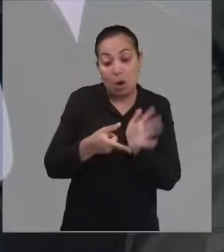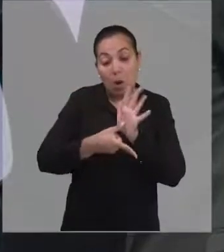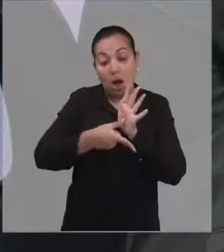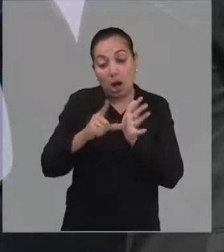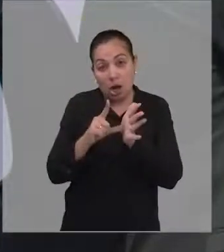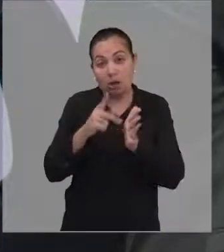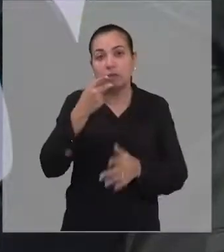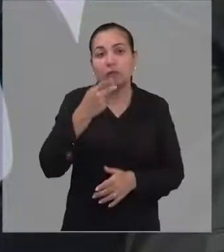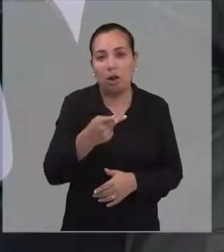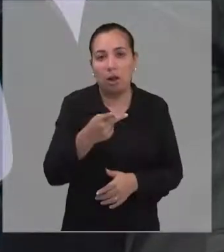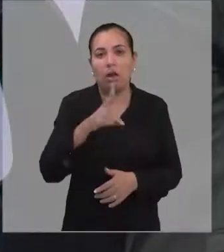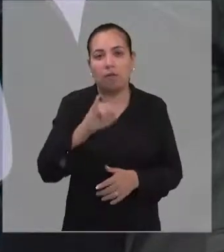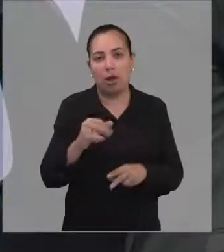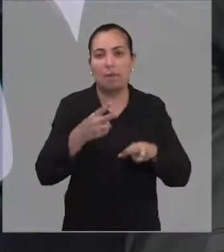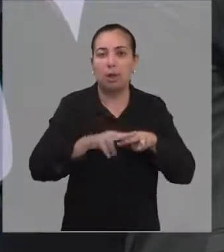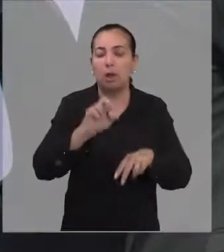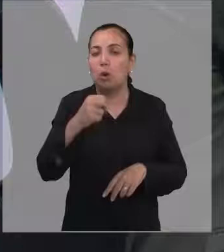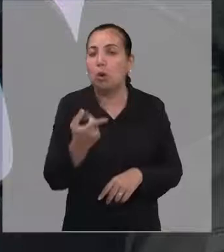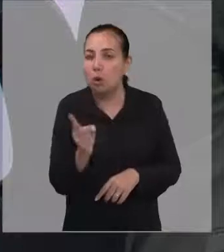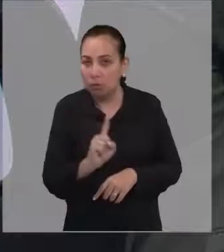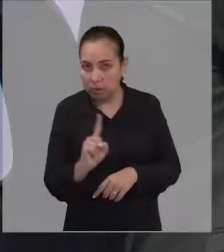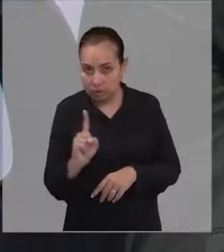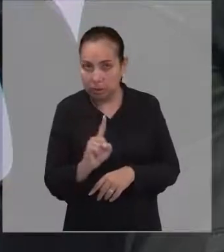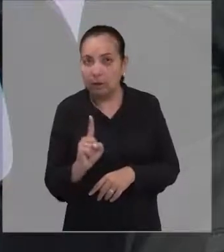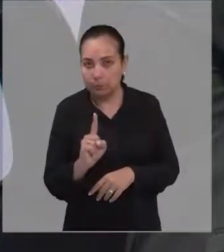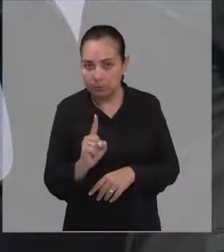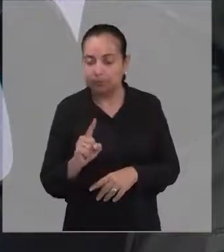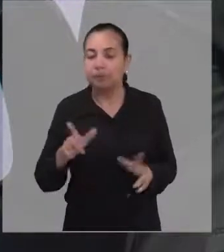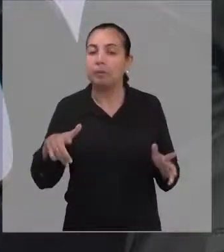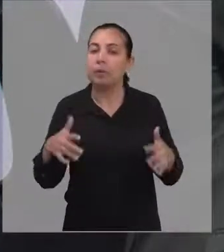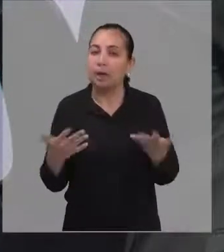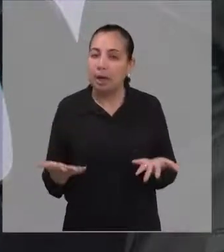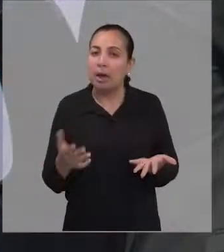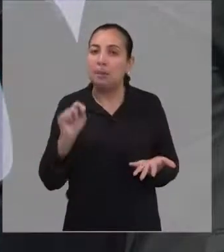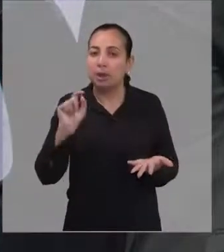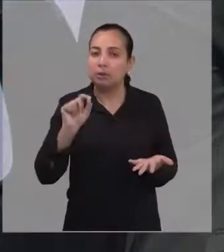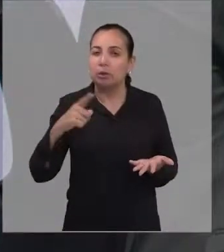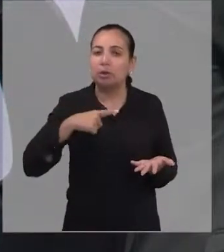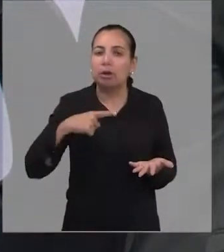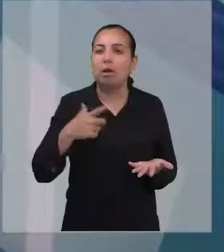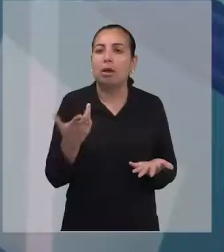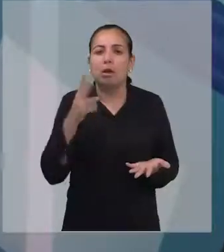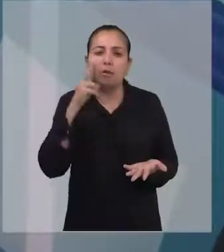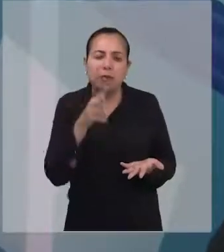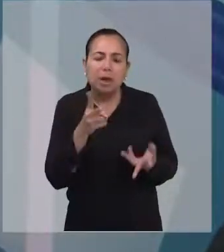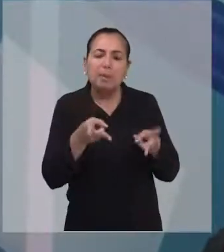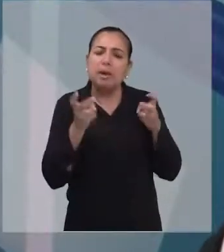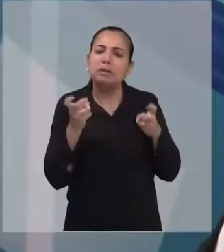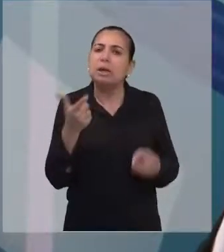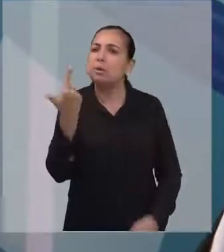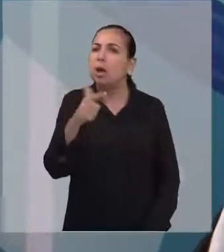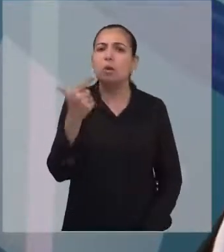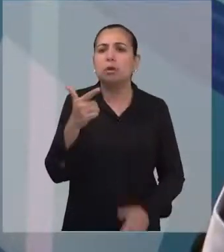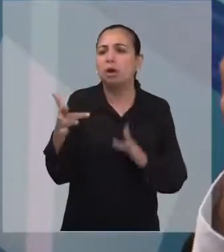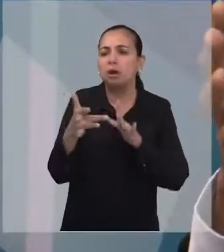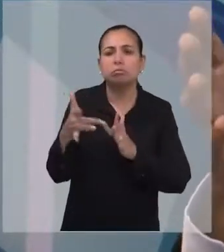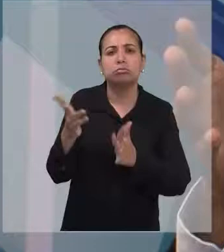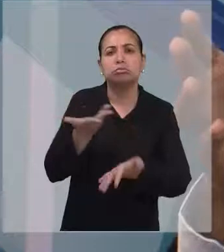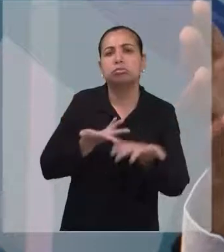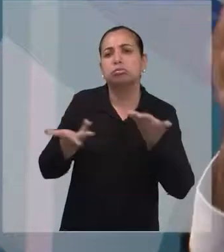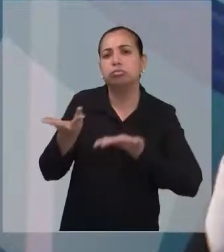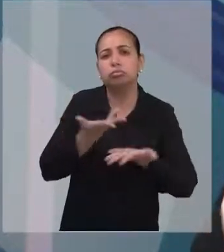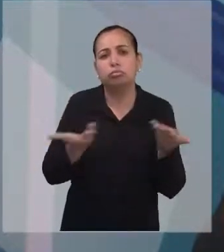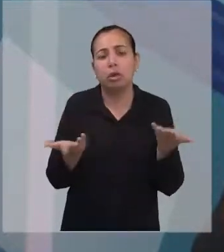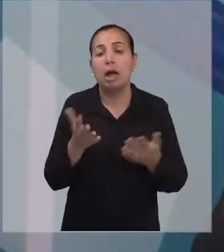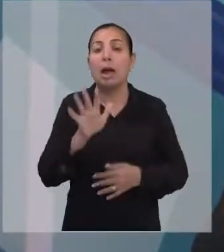Isso também, centenas de recursos também sugere que não há essa afinidade, essa sintonia toda própria de um